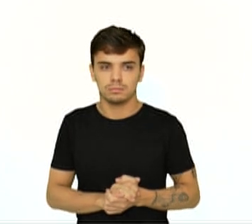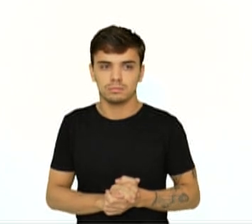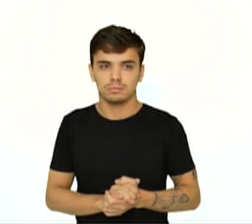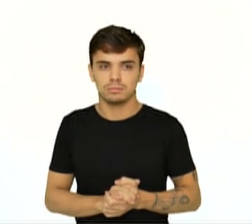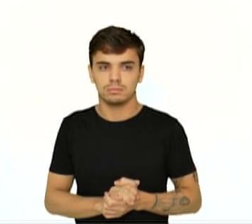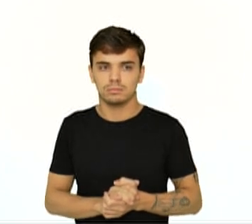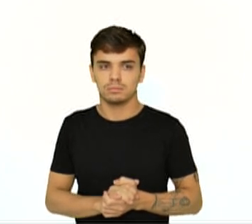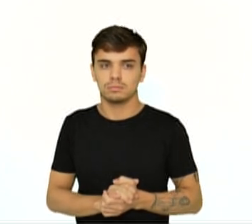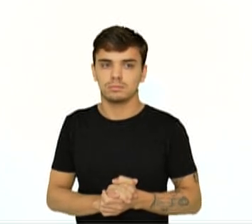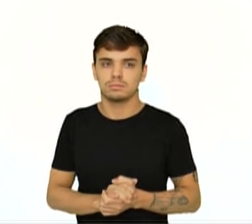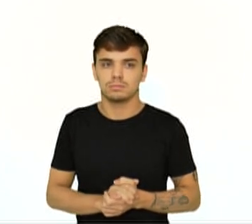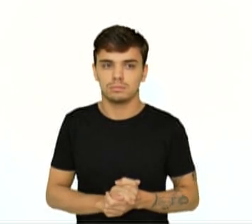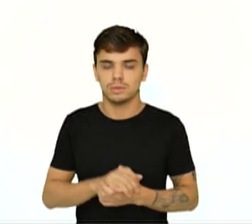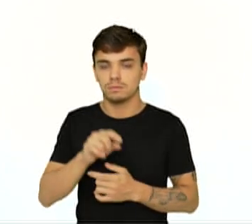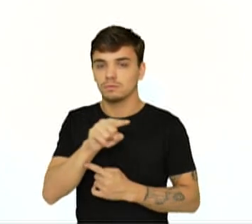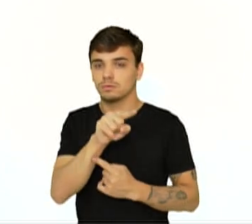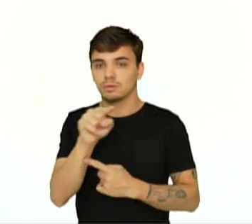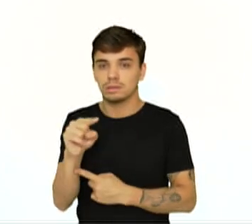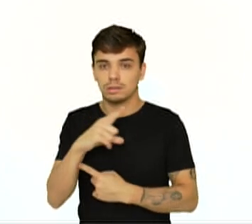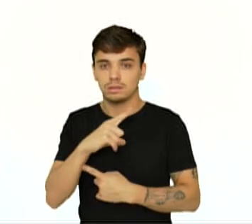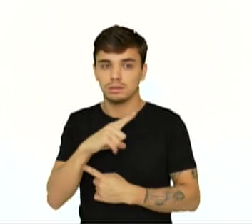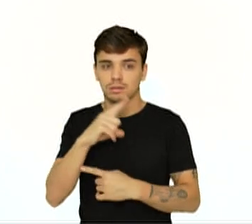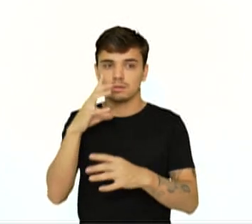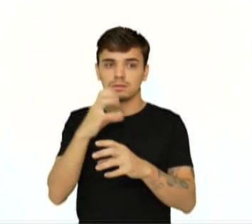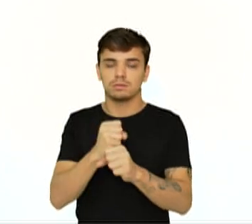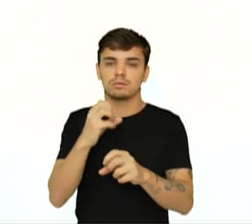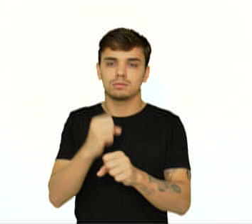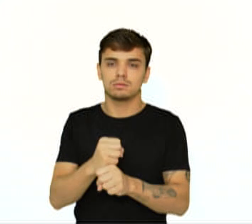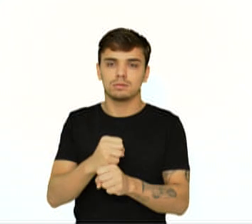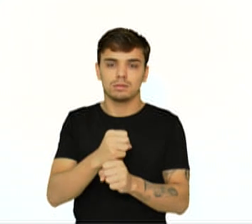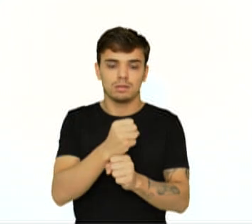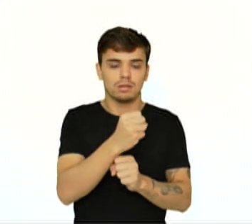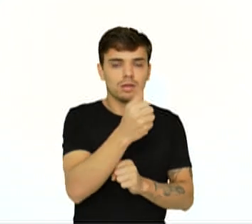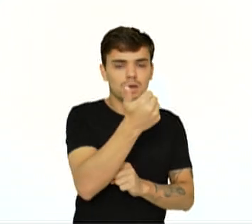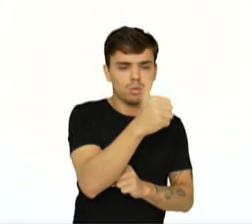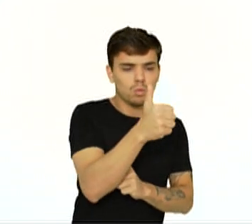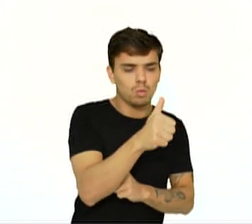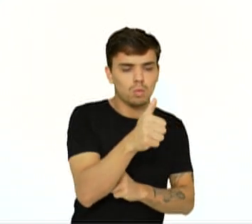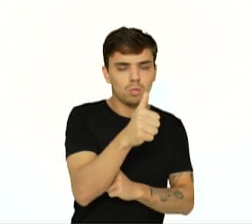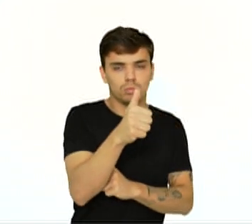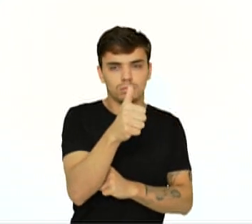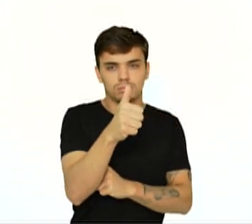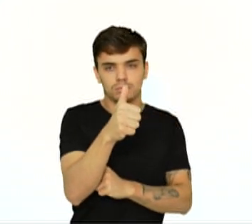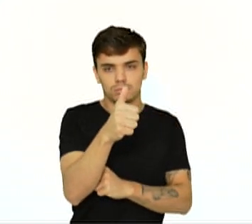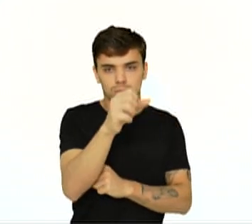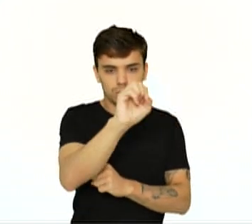La rumiante, para você que marcou aí entre 11